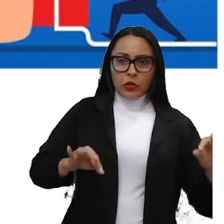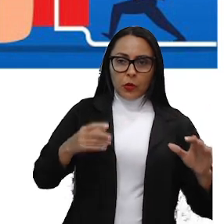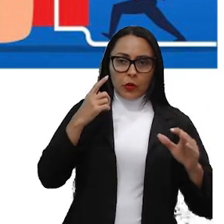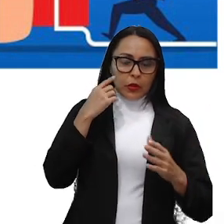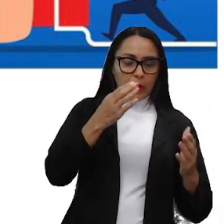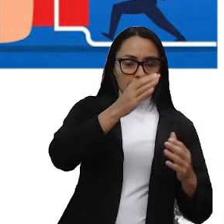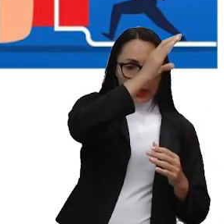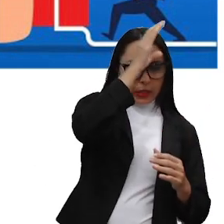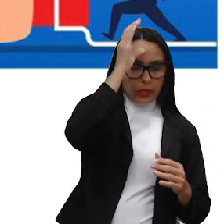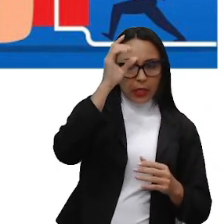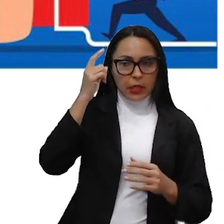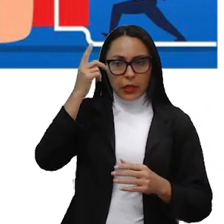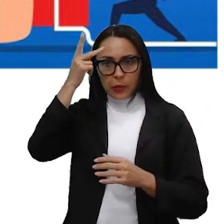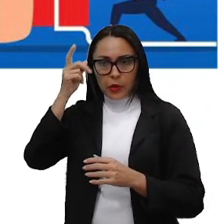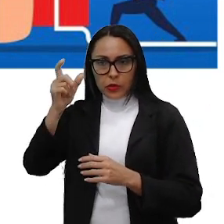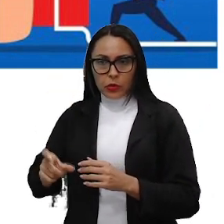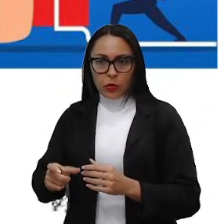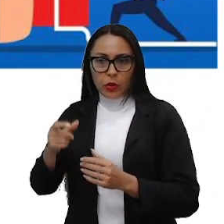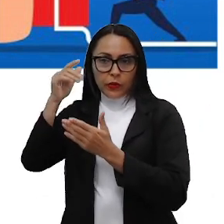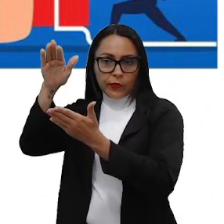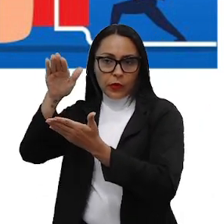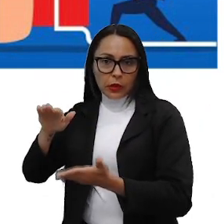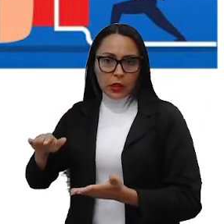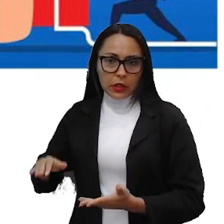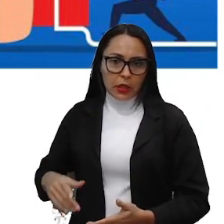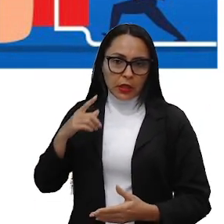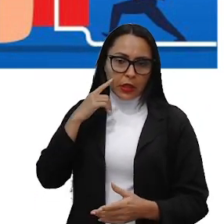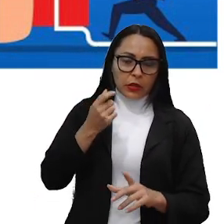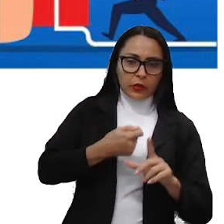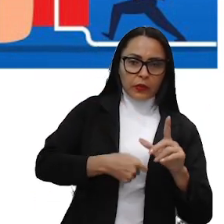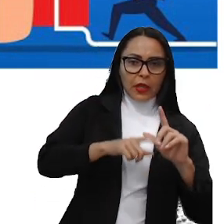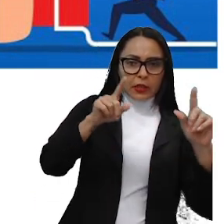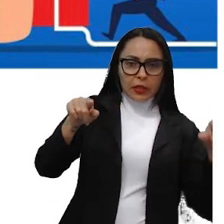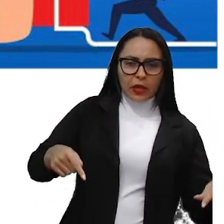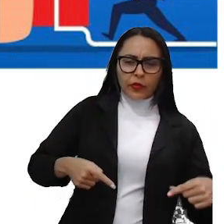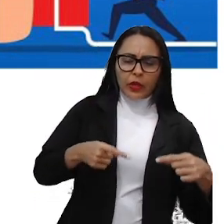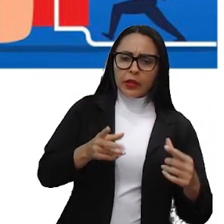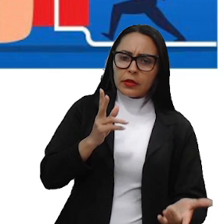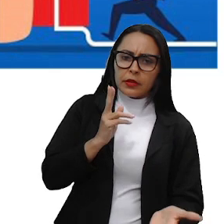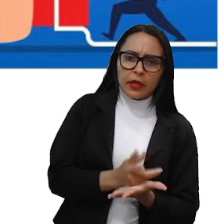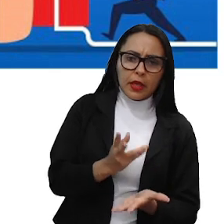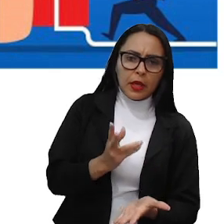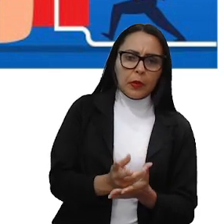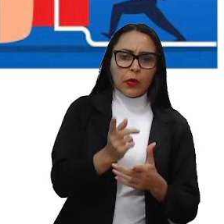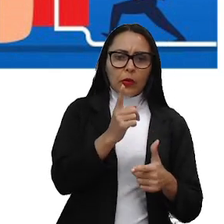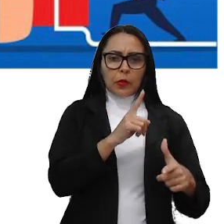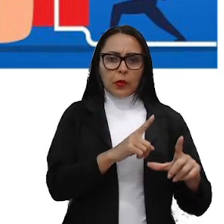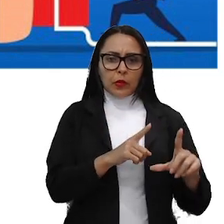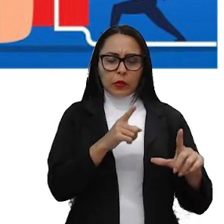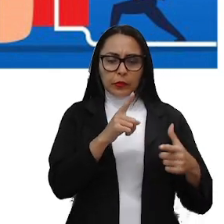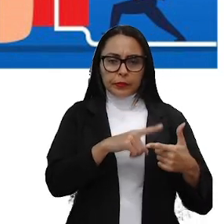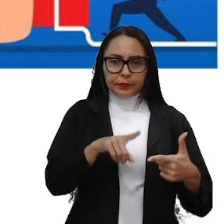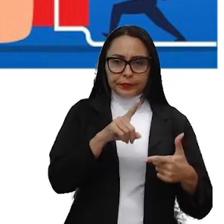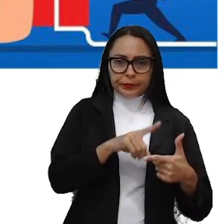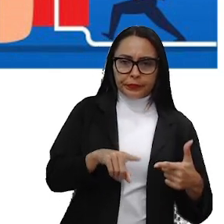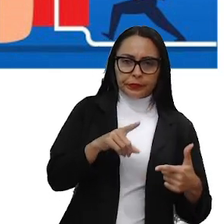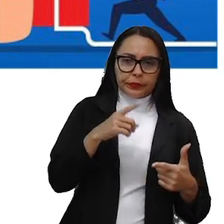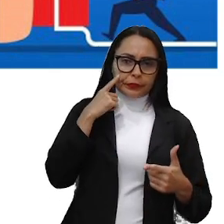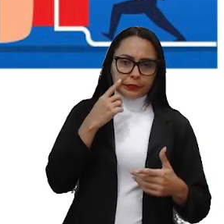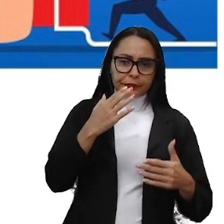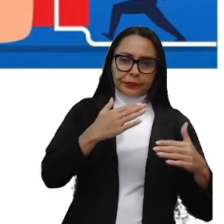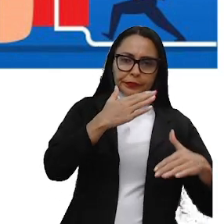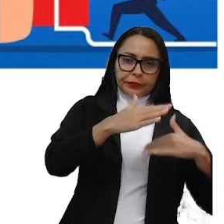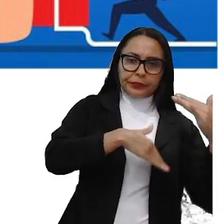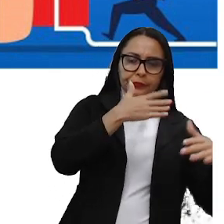de fornecedores, a gestão logística é constantemente desafiada por problemas relacionados a indicadores de desempenho